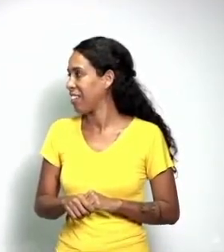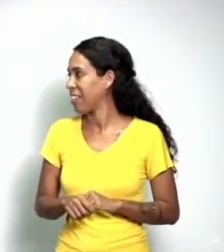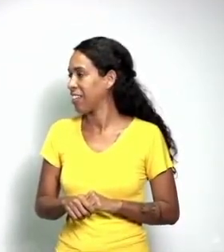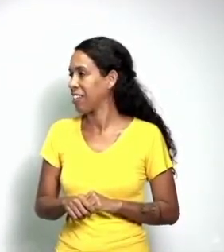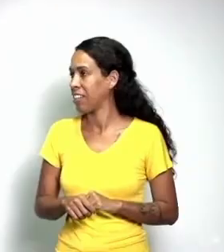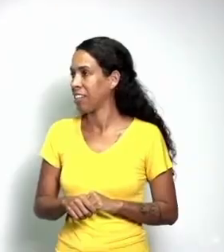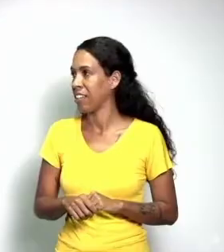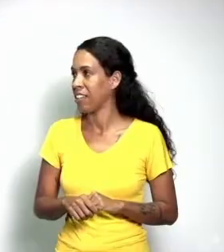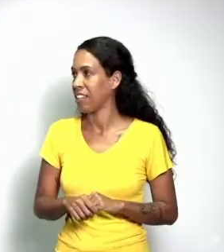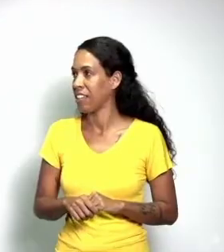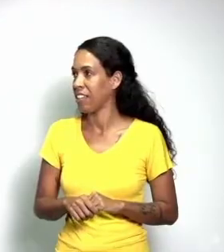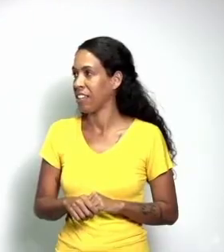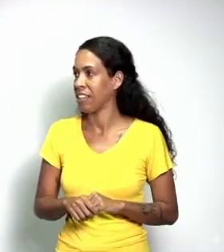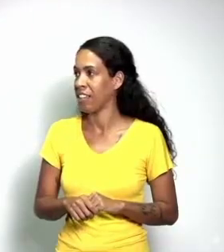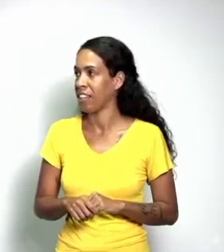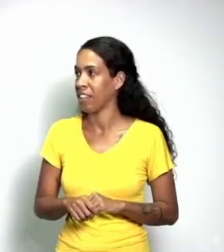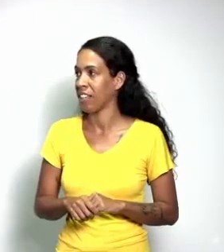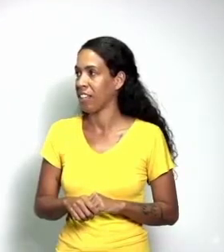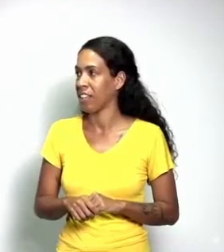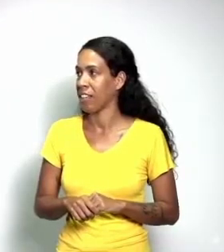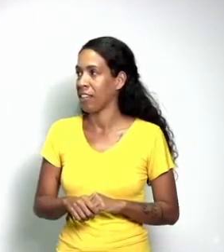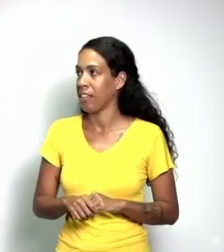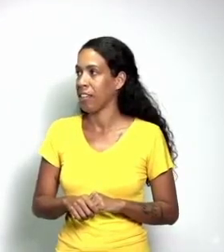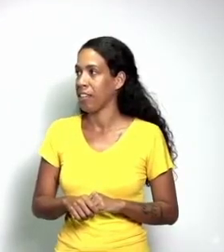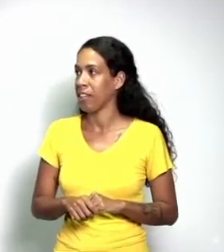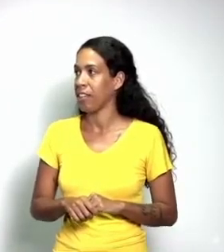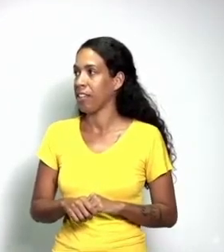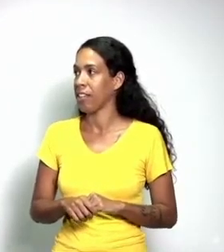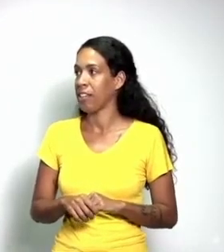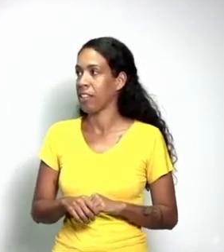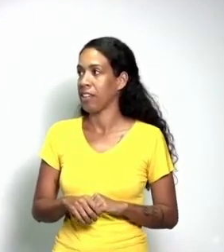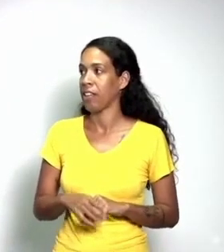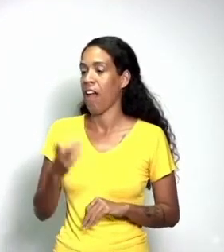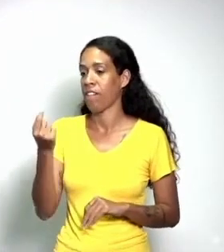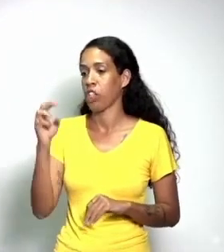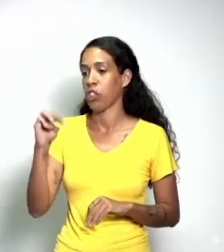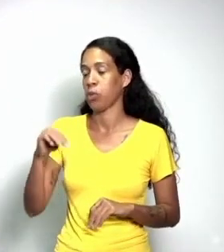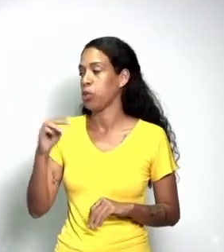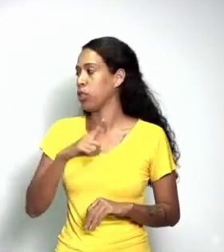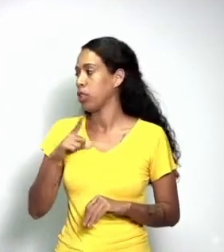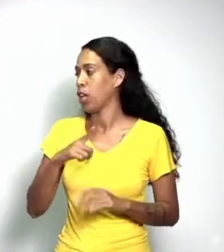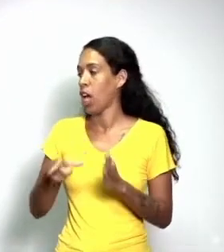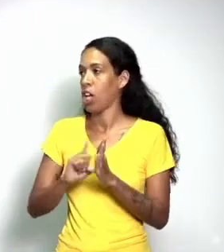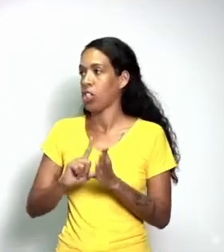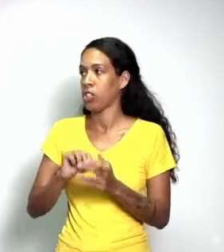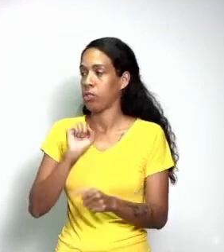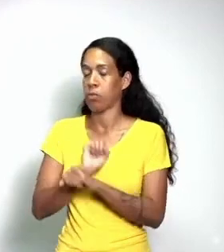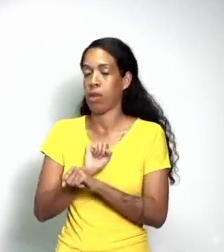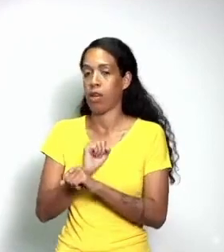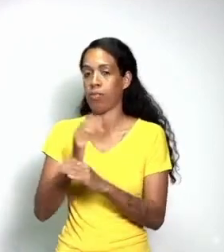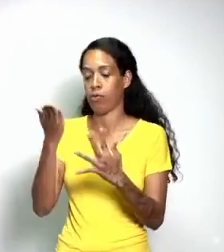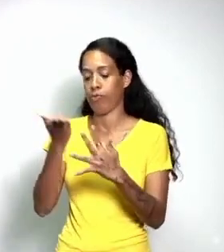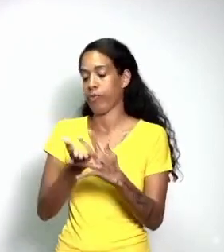Quanto tempo a gente tem ainda? Antes do... Tá de boa? 20? Tá.